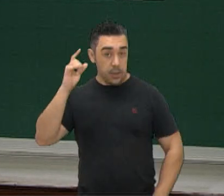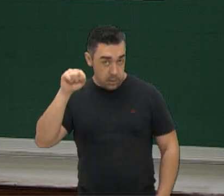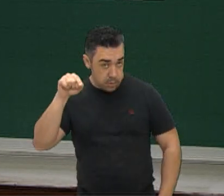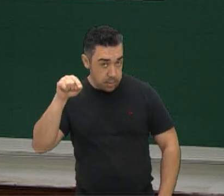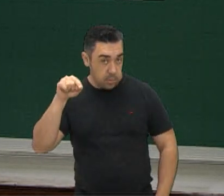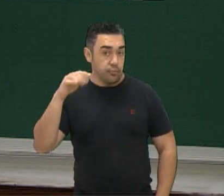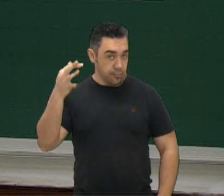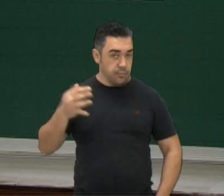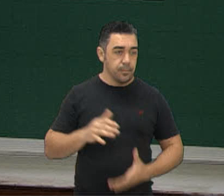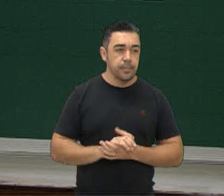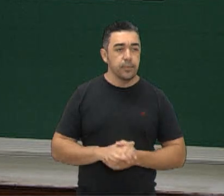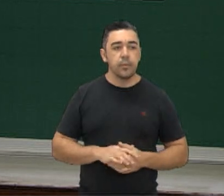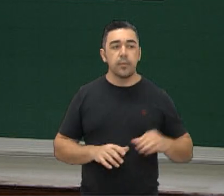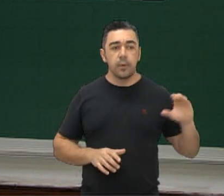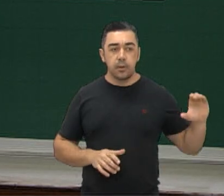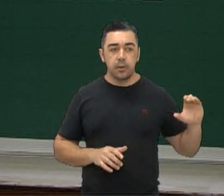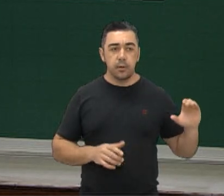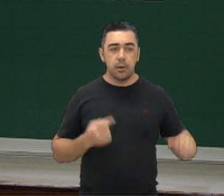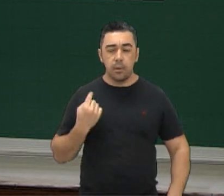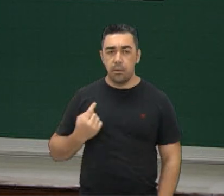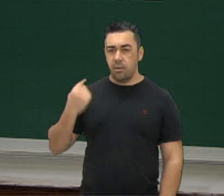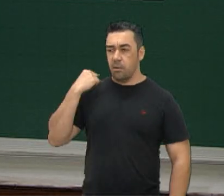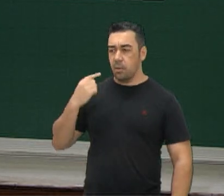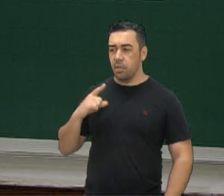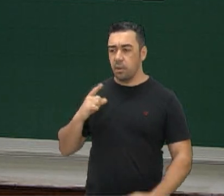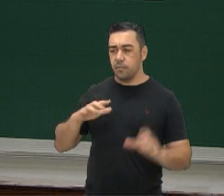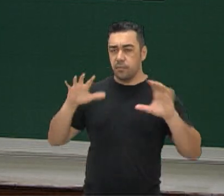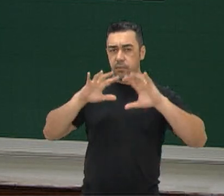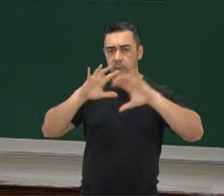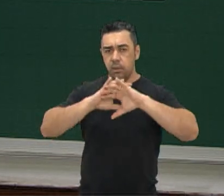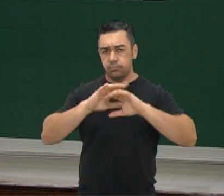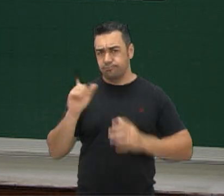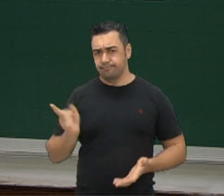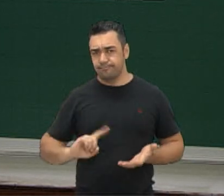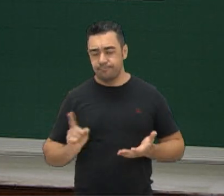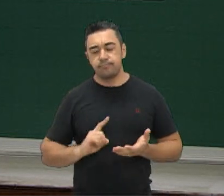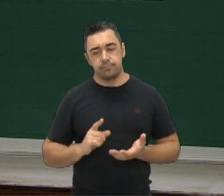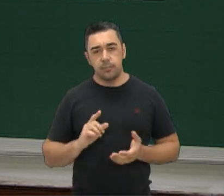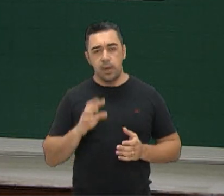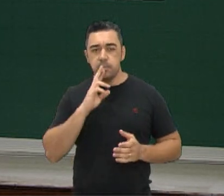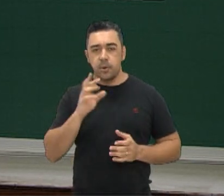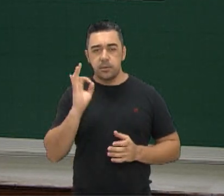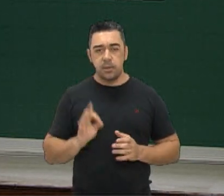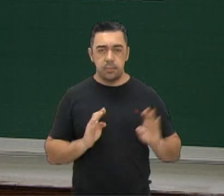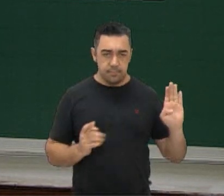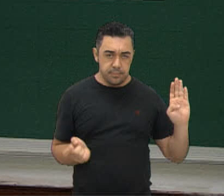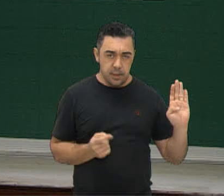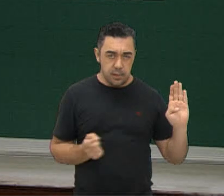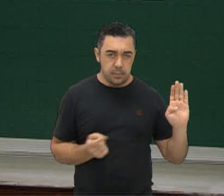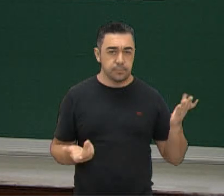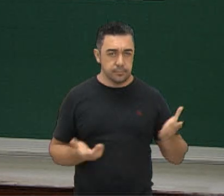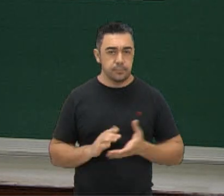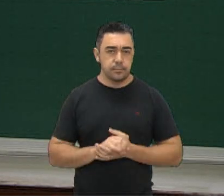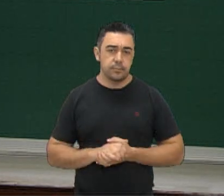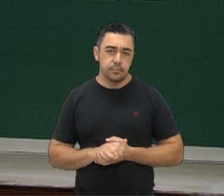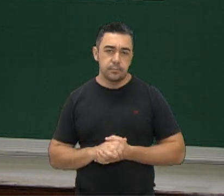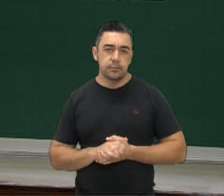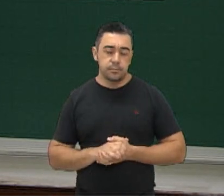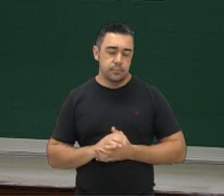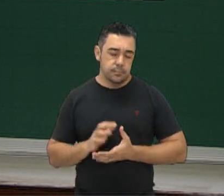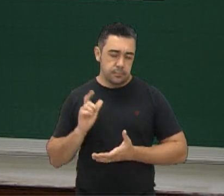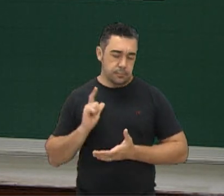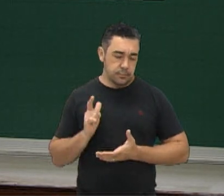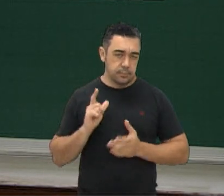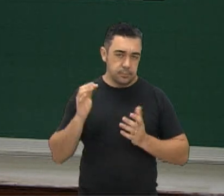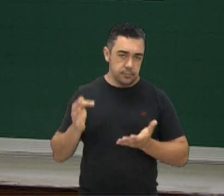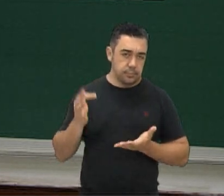amanhã. E ayer o cielo estava coberto. Ontem o céu estava coberto. Não, né? A resposta correta para